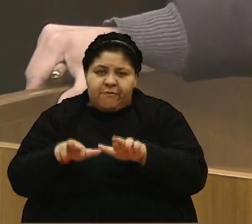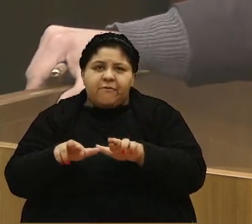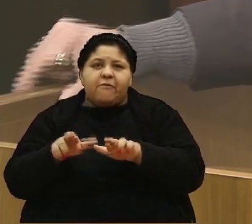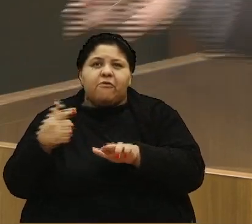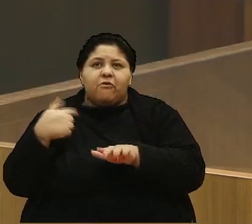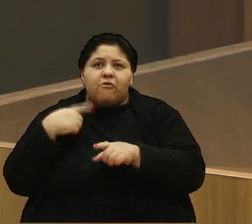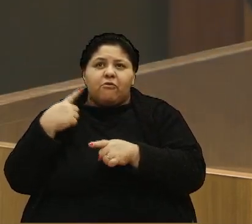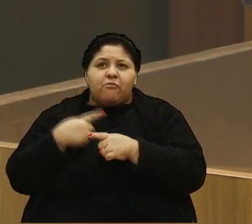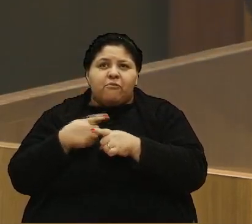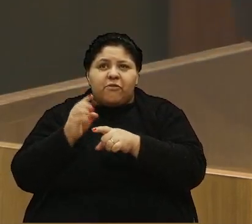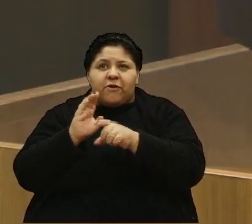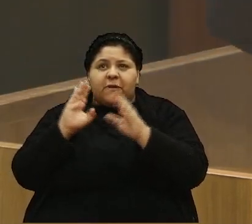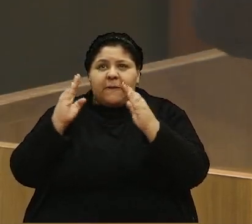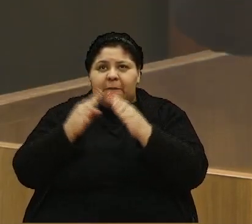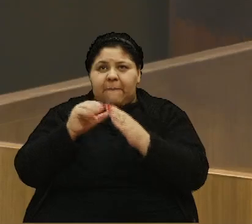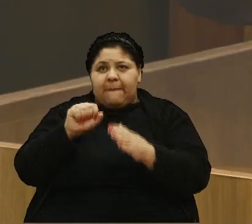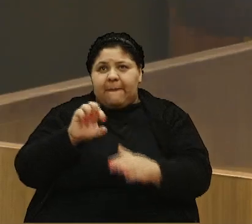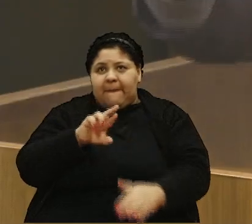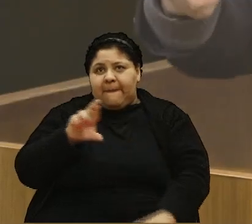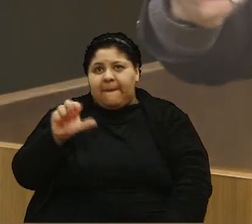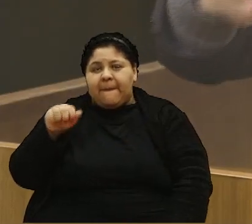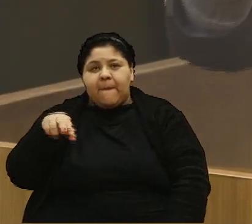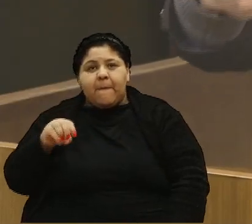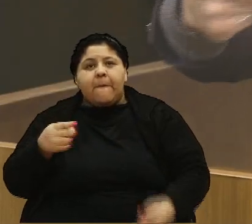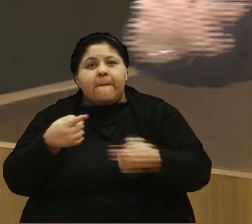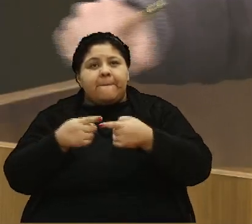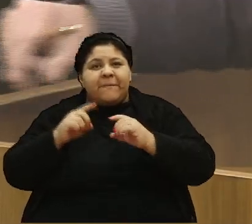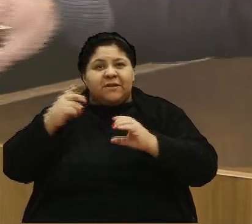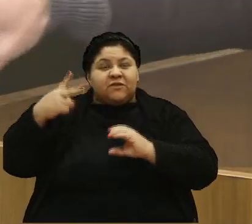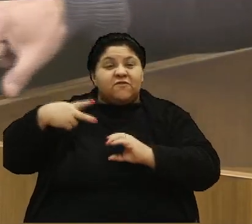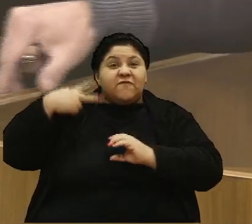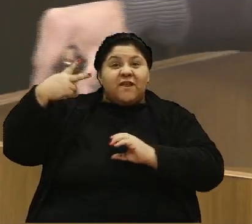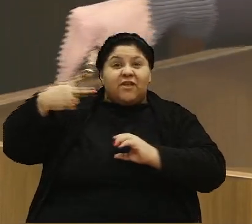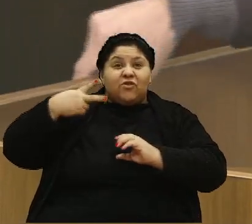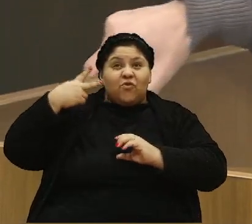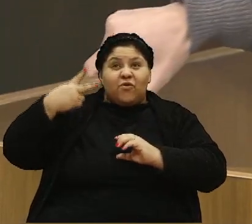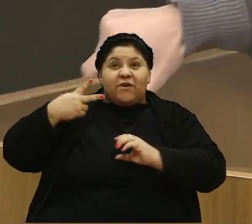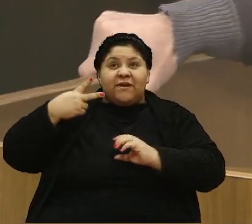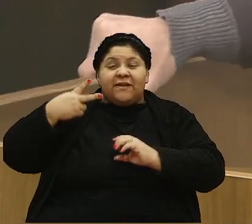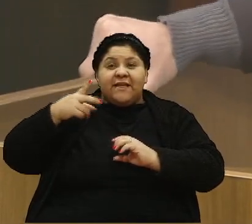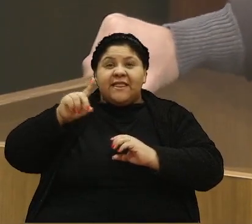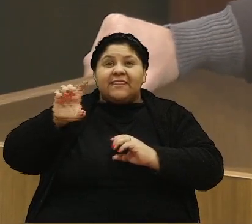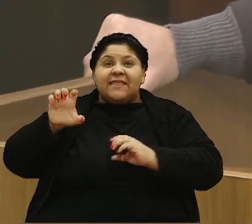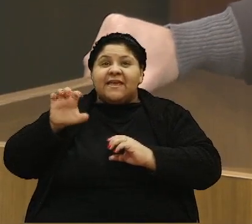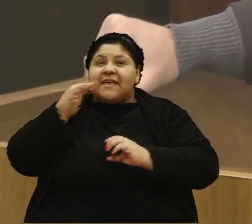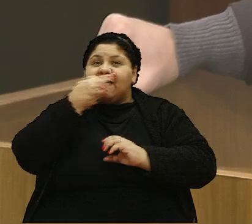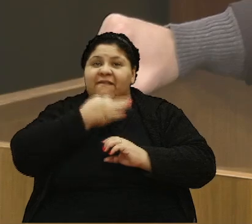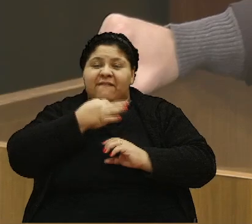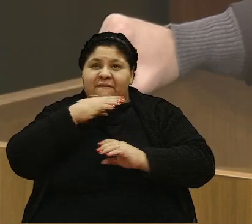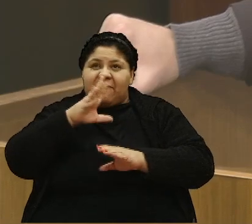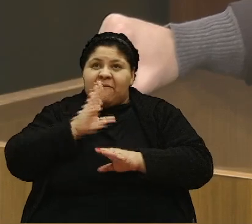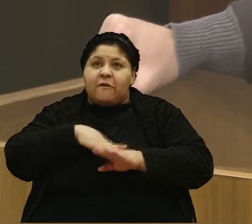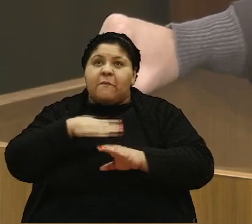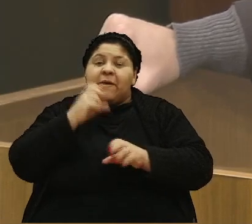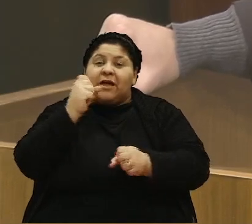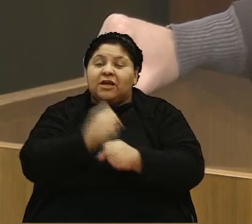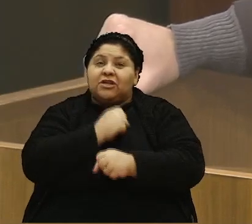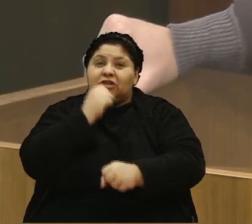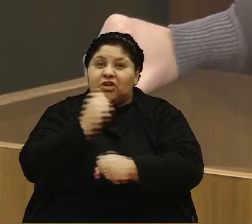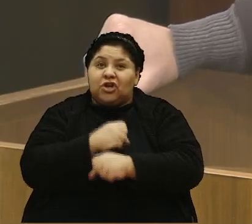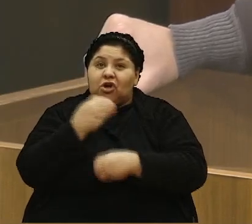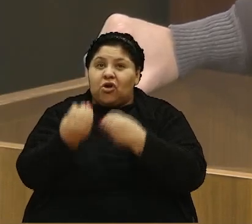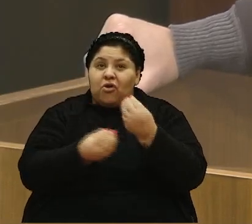ser morador lá do Serrano, mas sou vereador de Caxias, só moro no Serrano, mais obras serão implantadas naquela região,